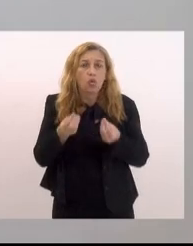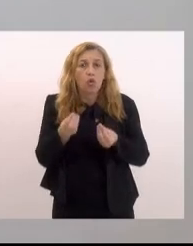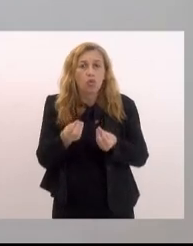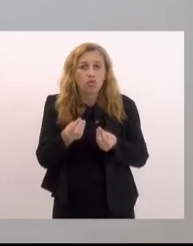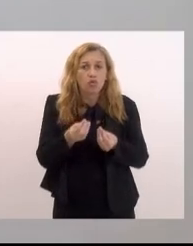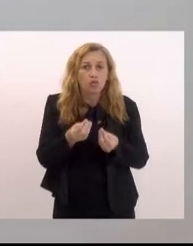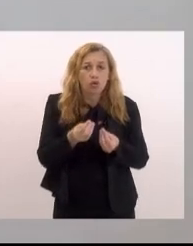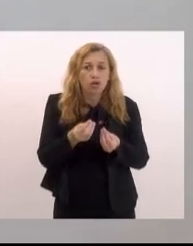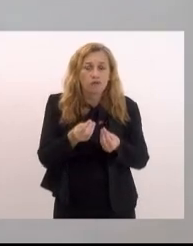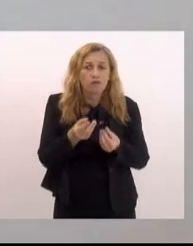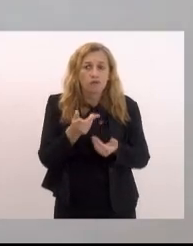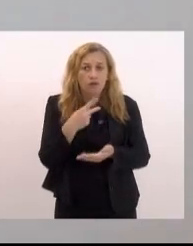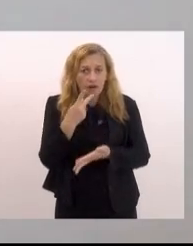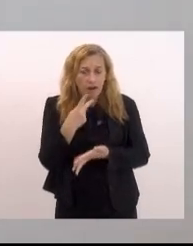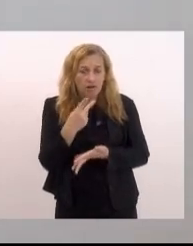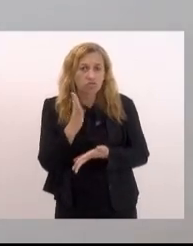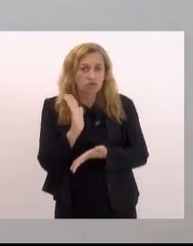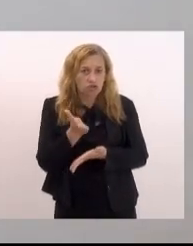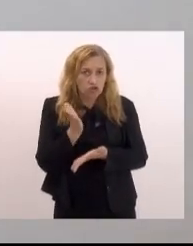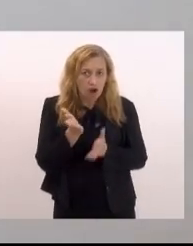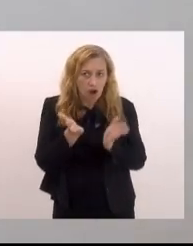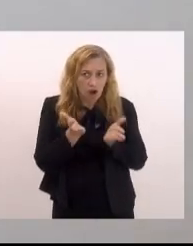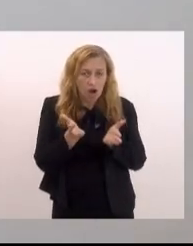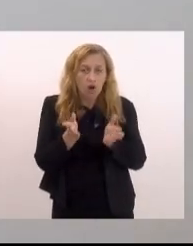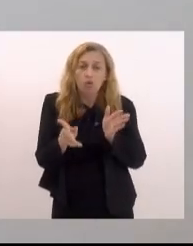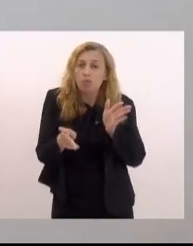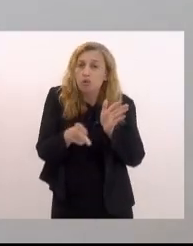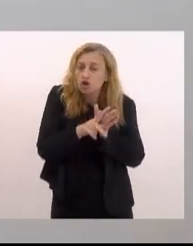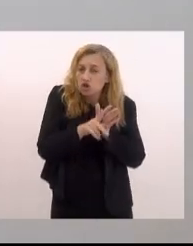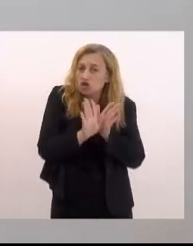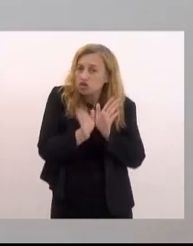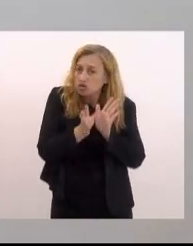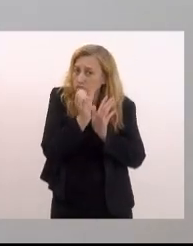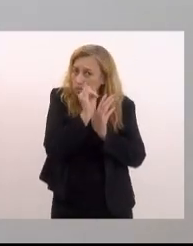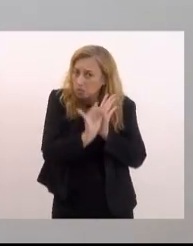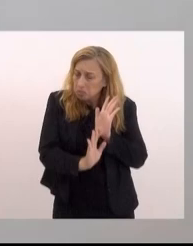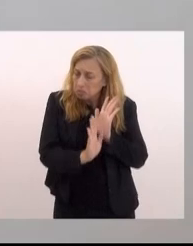previsto e, portanto, projetado,